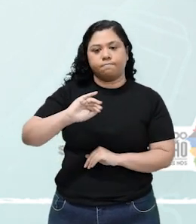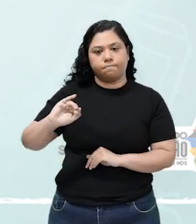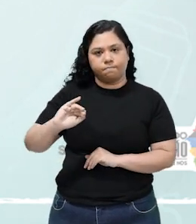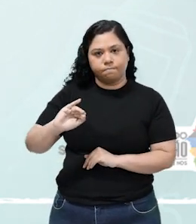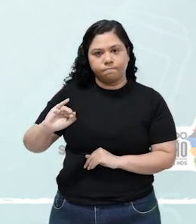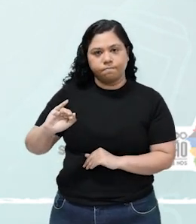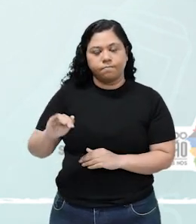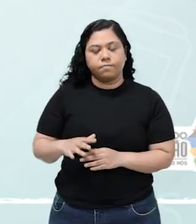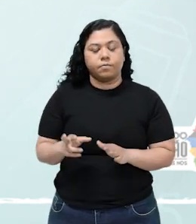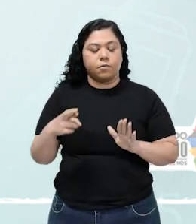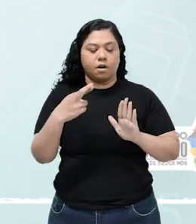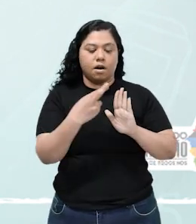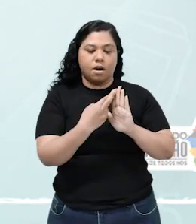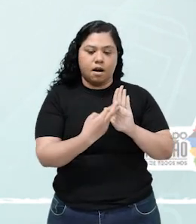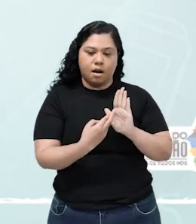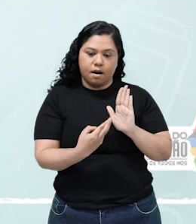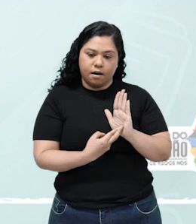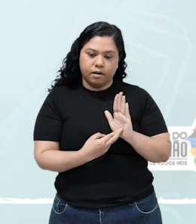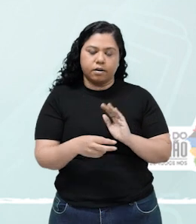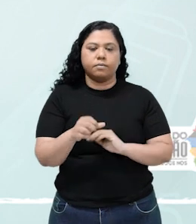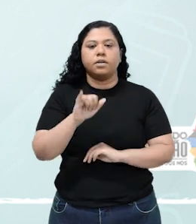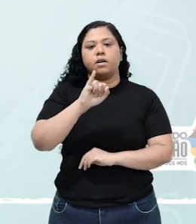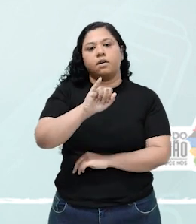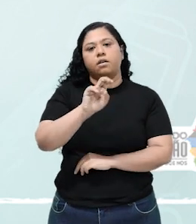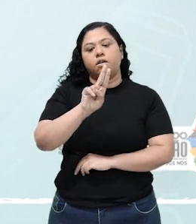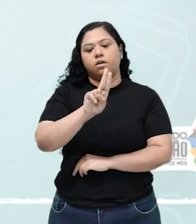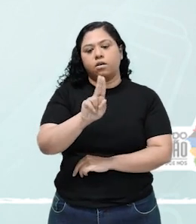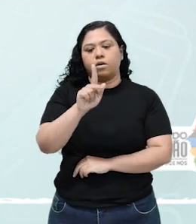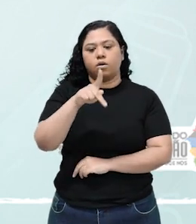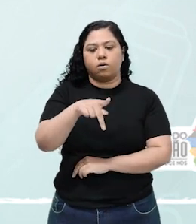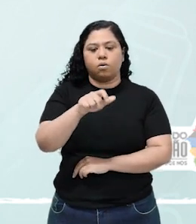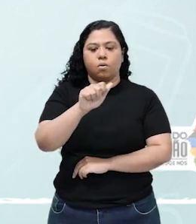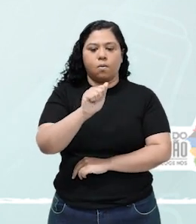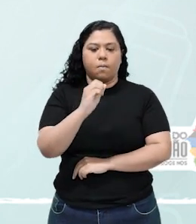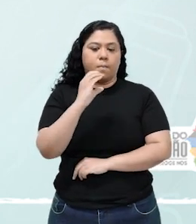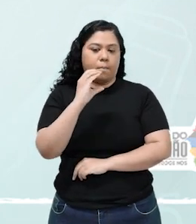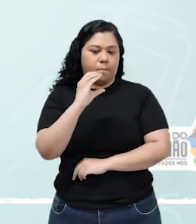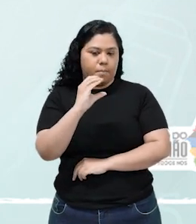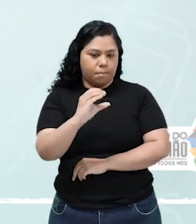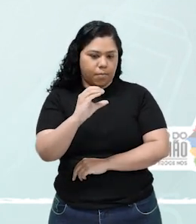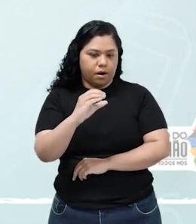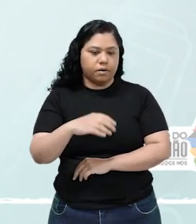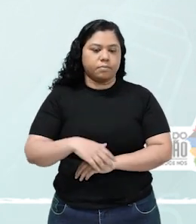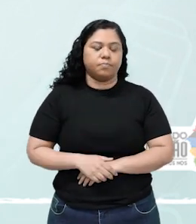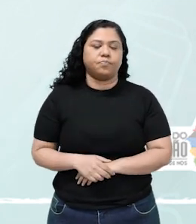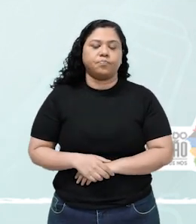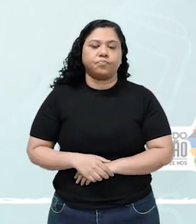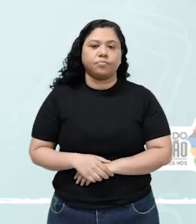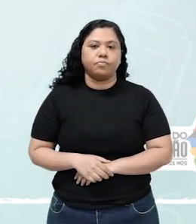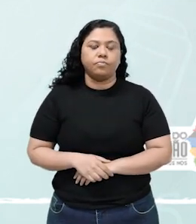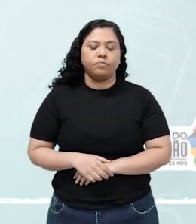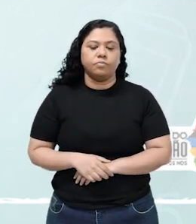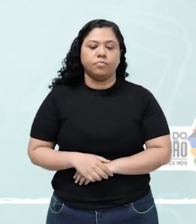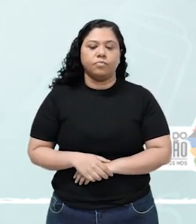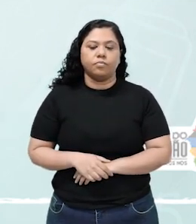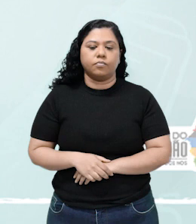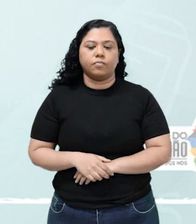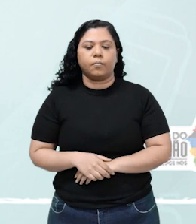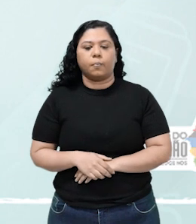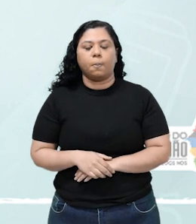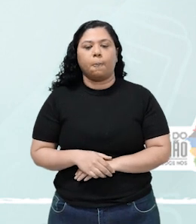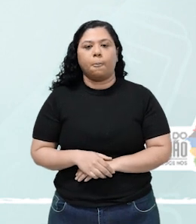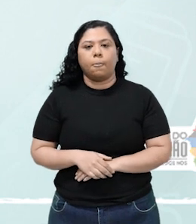De acordo com as regras da IUPAC, a União Internacional de Química Pura e Aplicada, a IUPAC é um